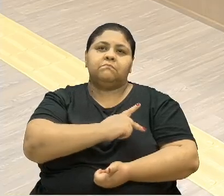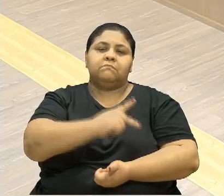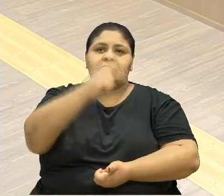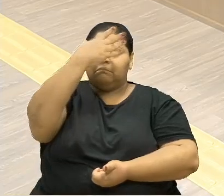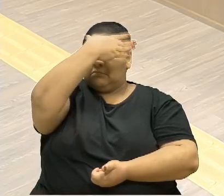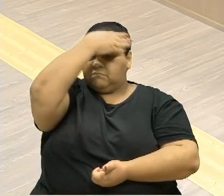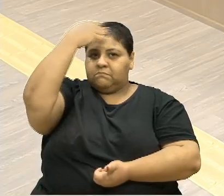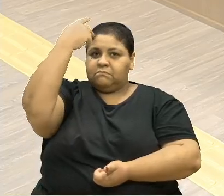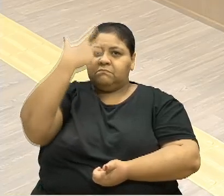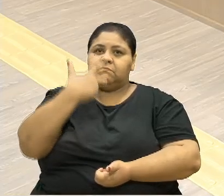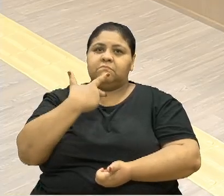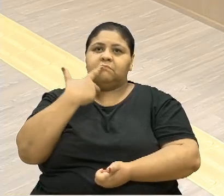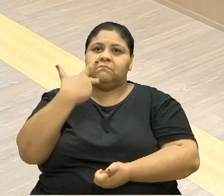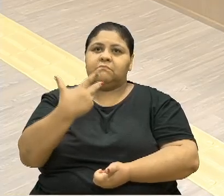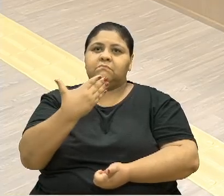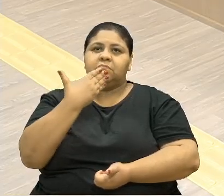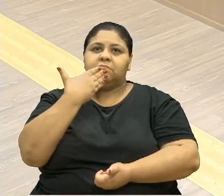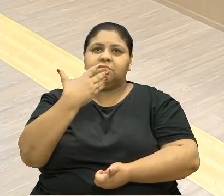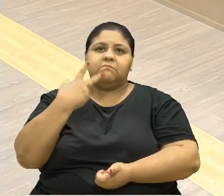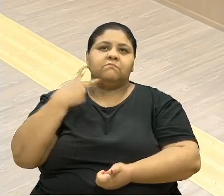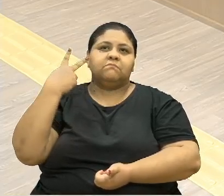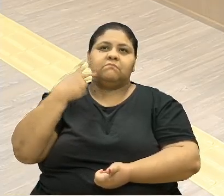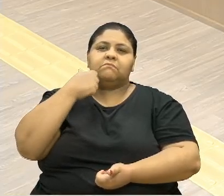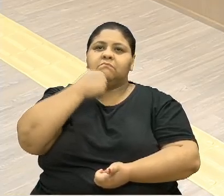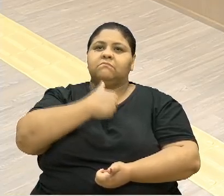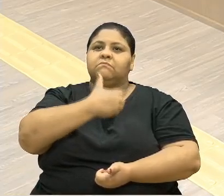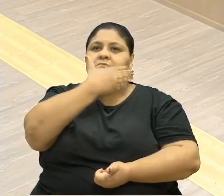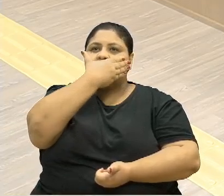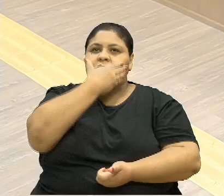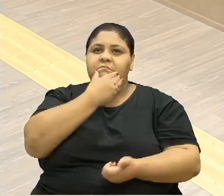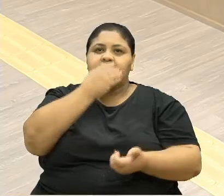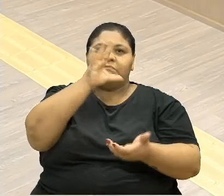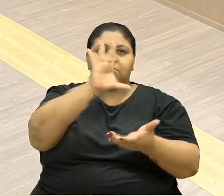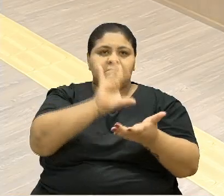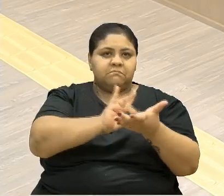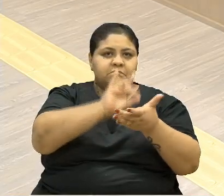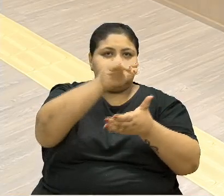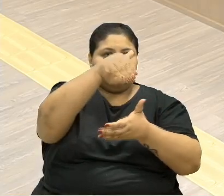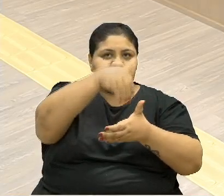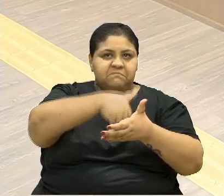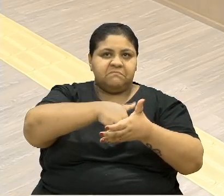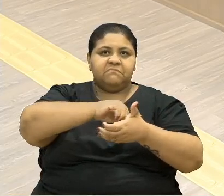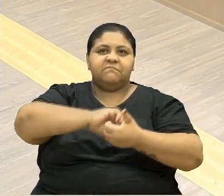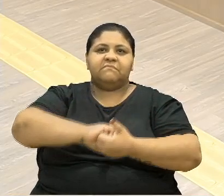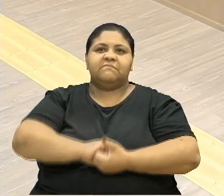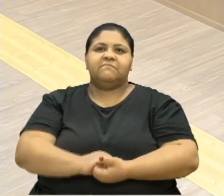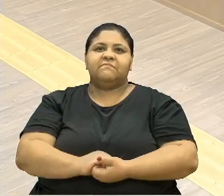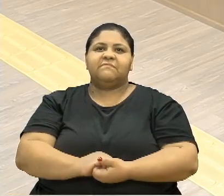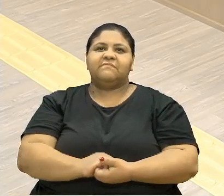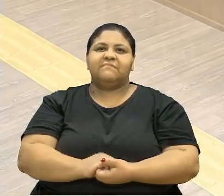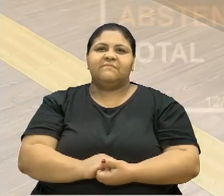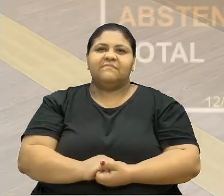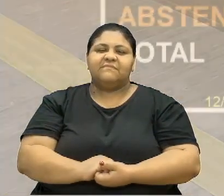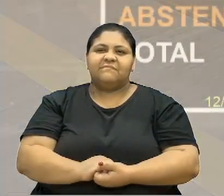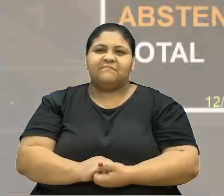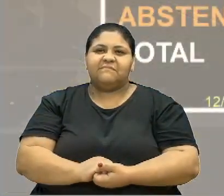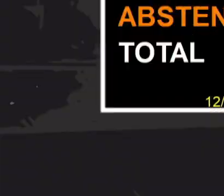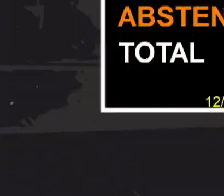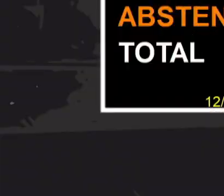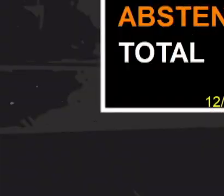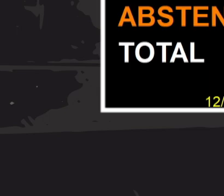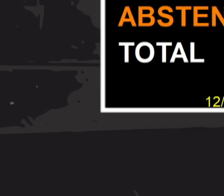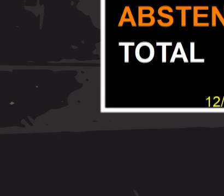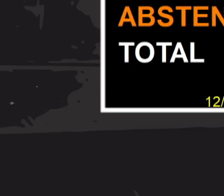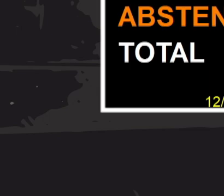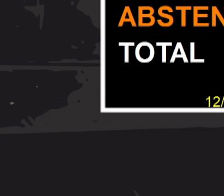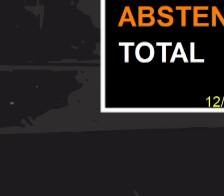de dizer: solicito às vereadoras e vereadores que registrem os seus votos. Parabéns. Me enganei, desculpa aí,